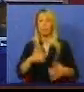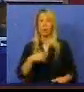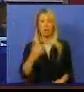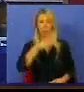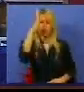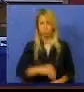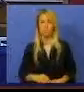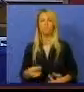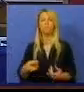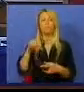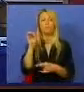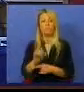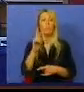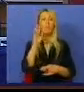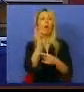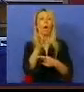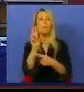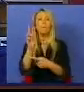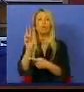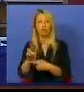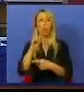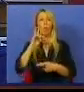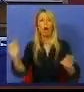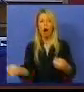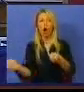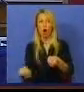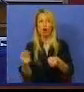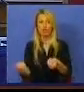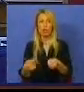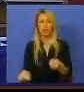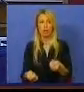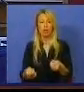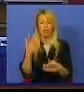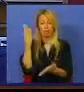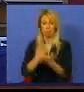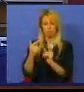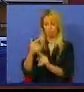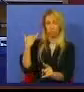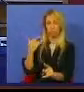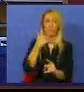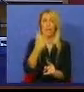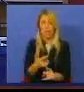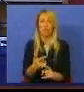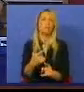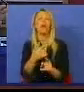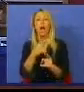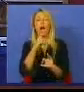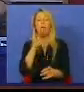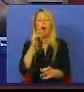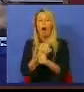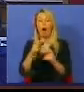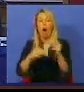outros costos. Até o dia 9, estava no dia 9 de julho, foi afirmado pelo Sr. Ministro que as obras começariam em setembro deste